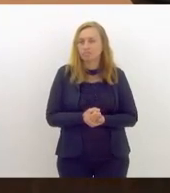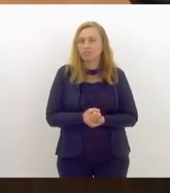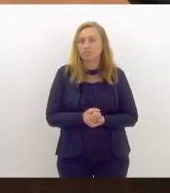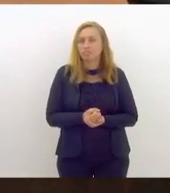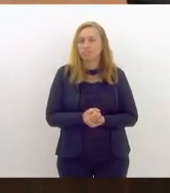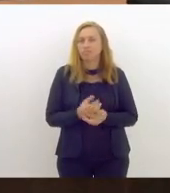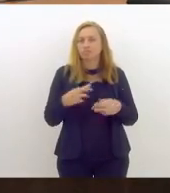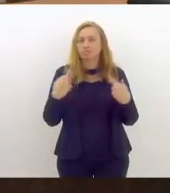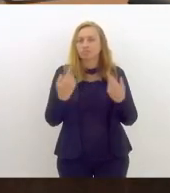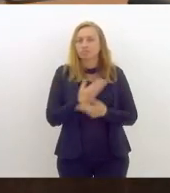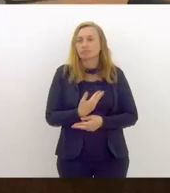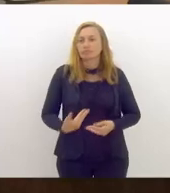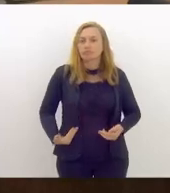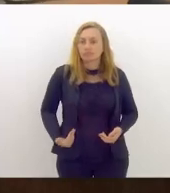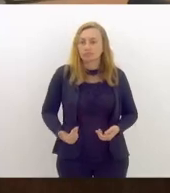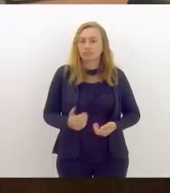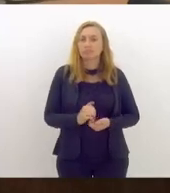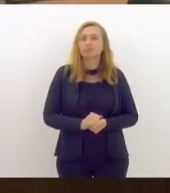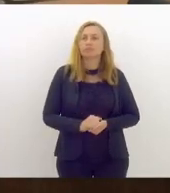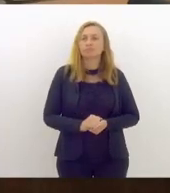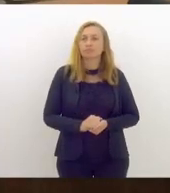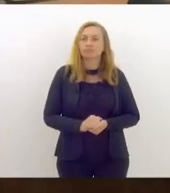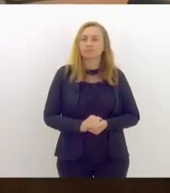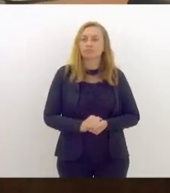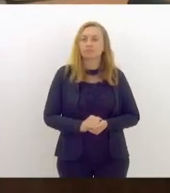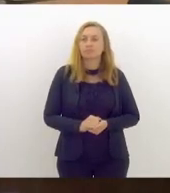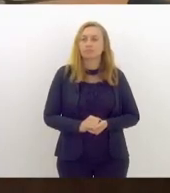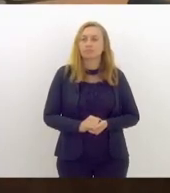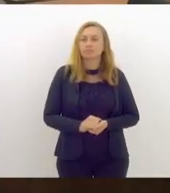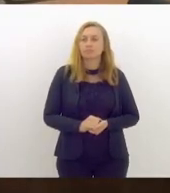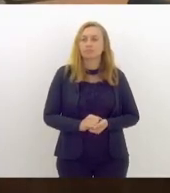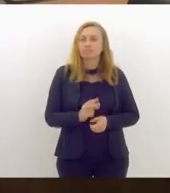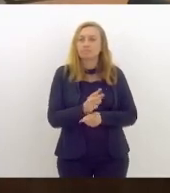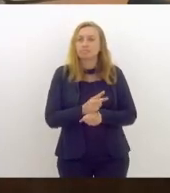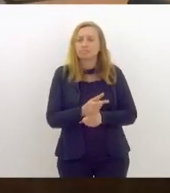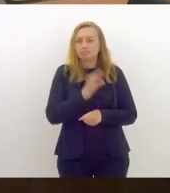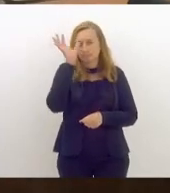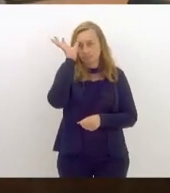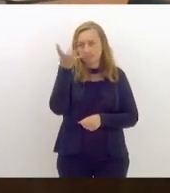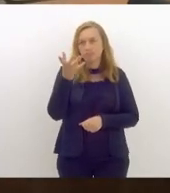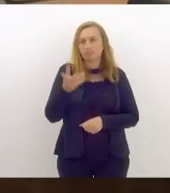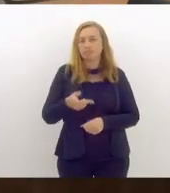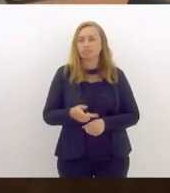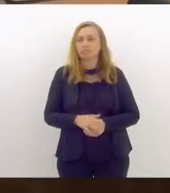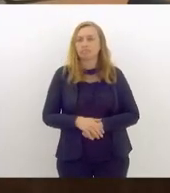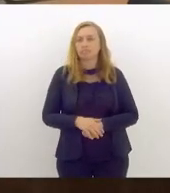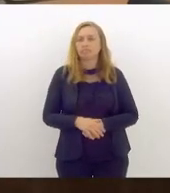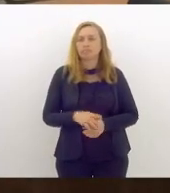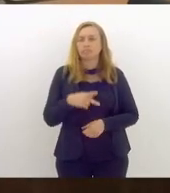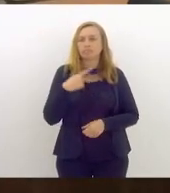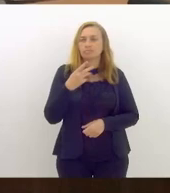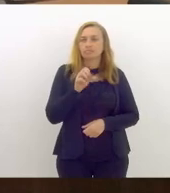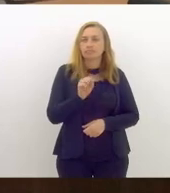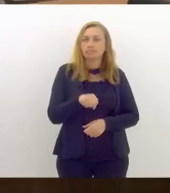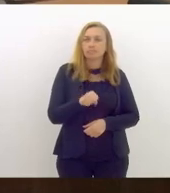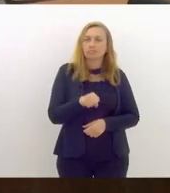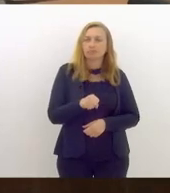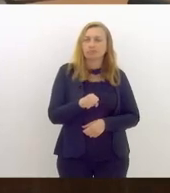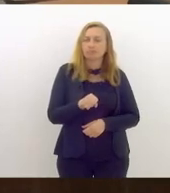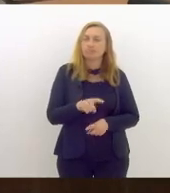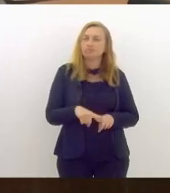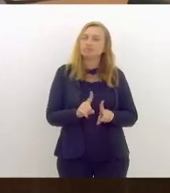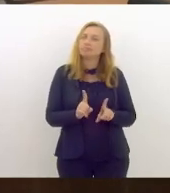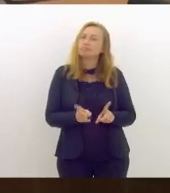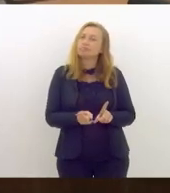da audiência pública e da busca da solução, né, eu vou dar o meu parecer favorável,